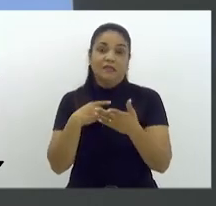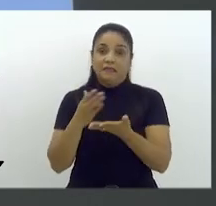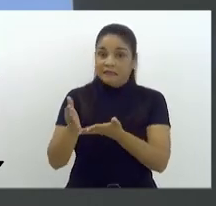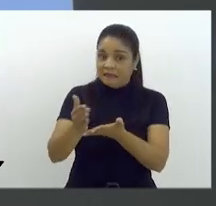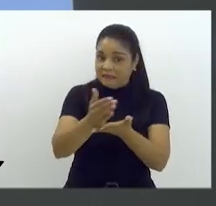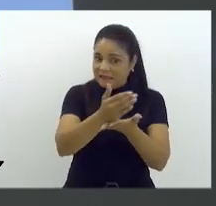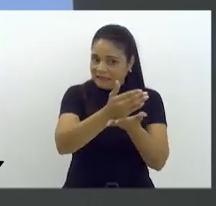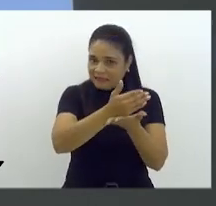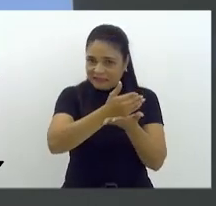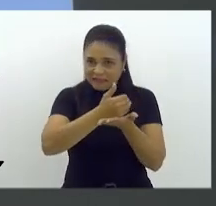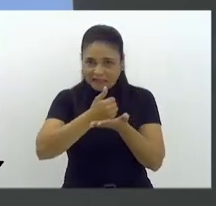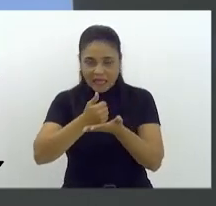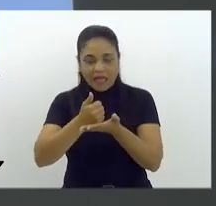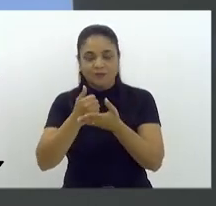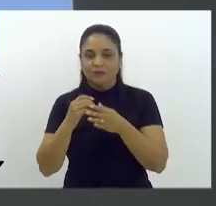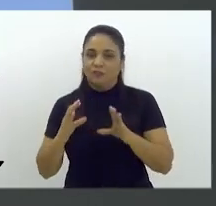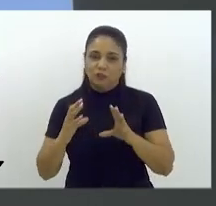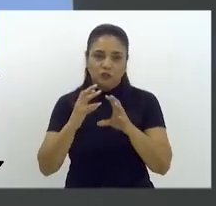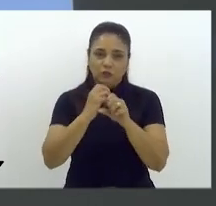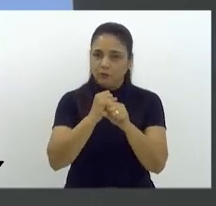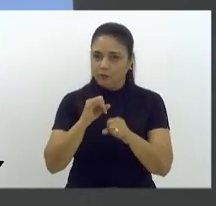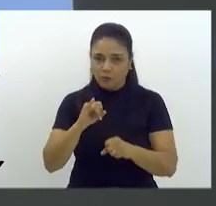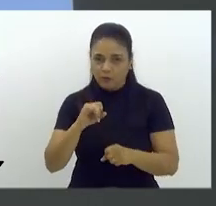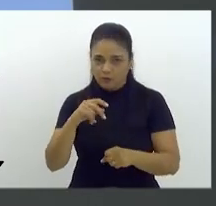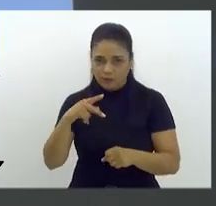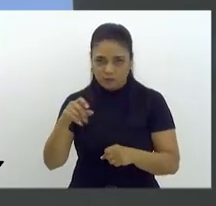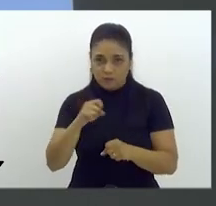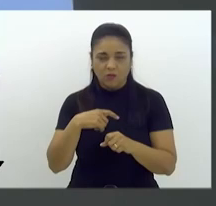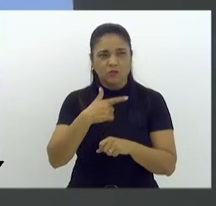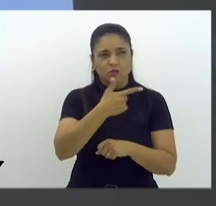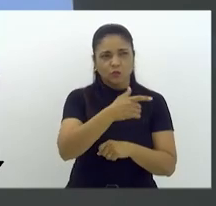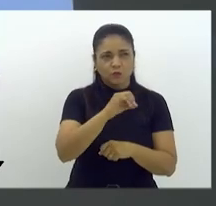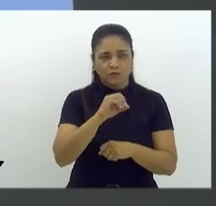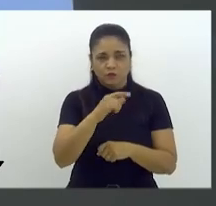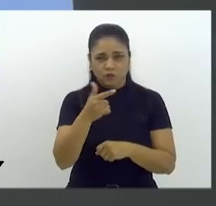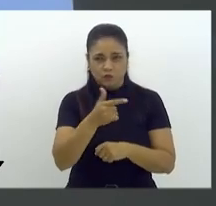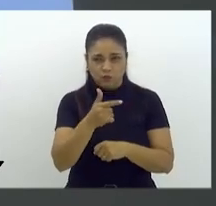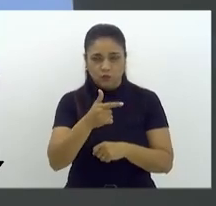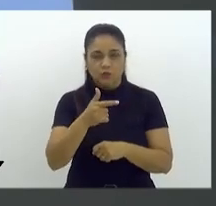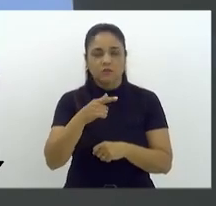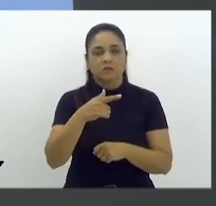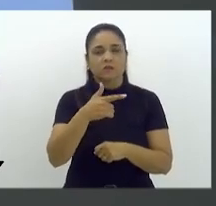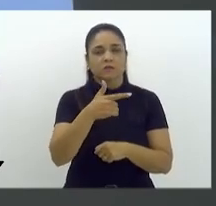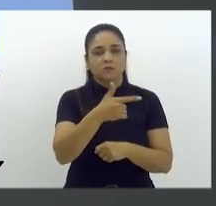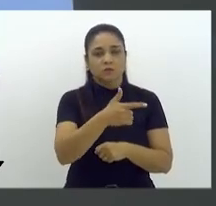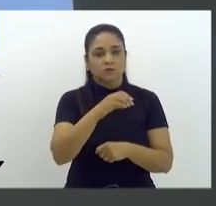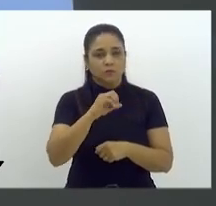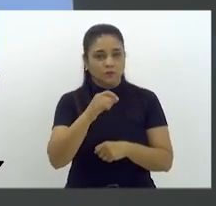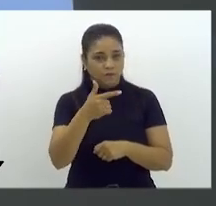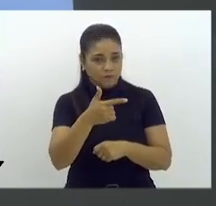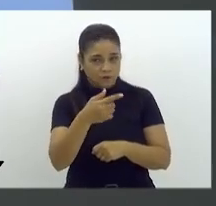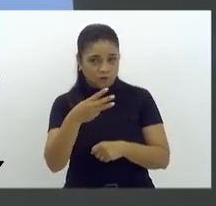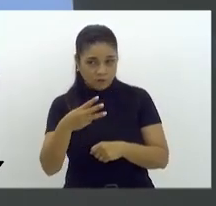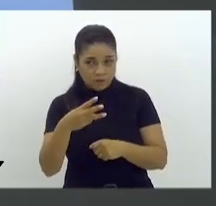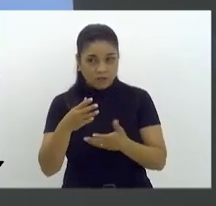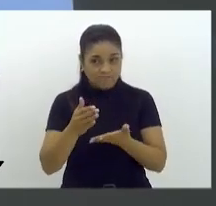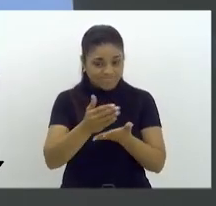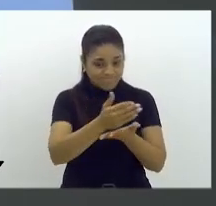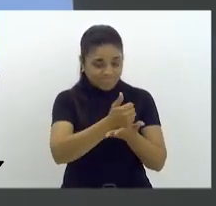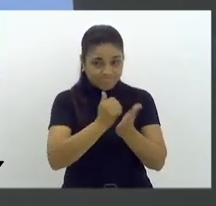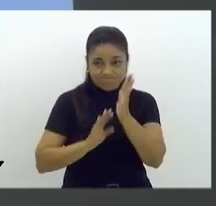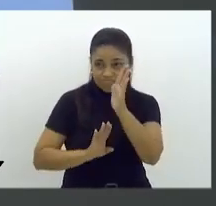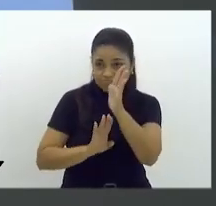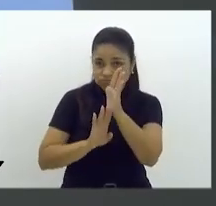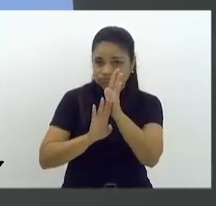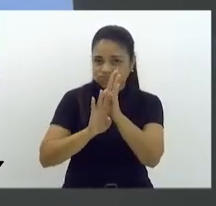não foram consolidados mas são de 2022 2023 alguns números já para a gente ver como já aumentou o número